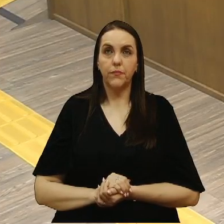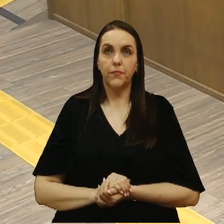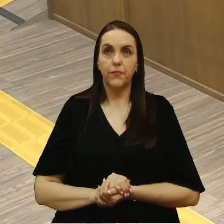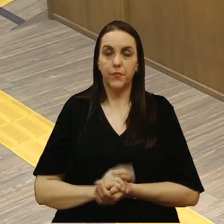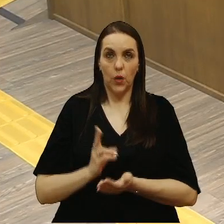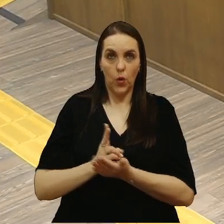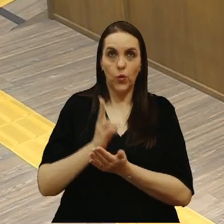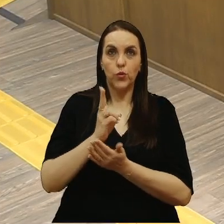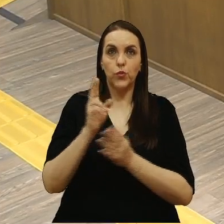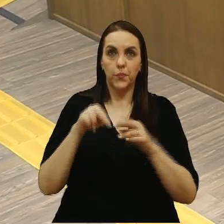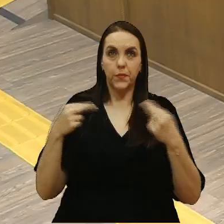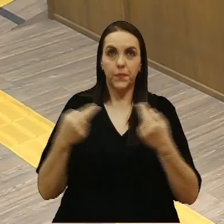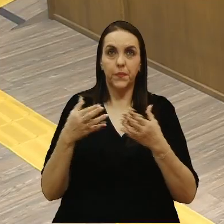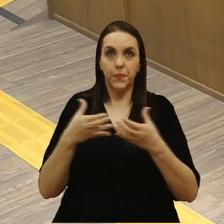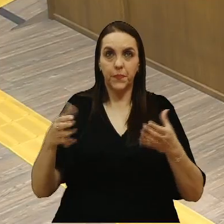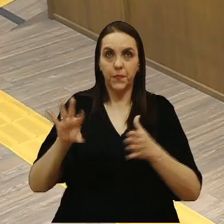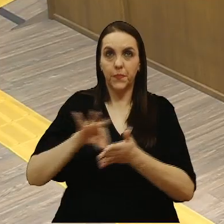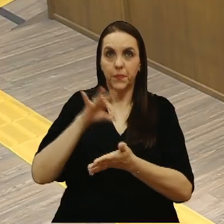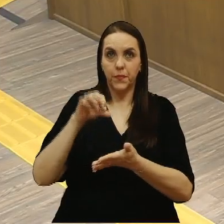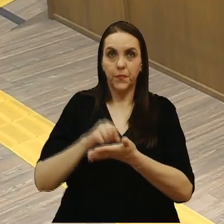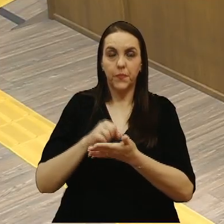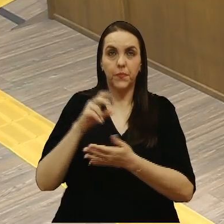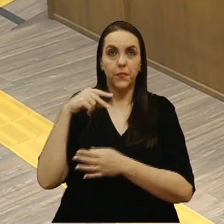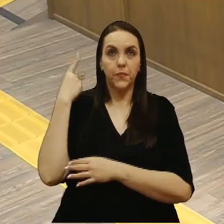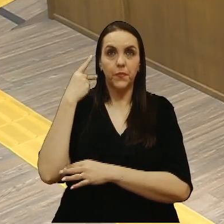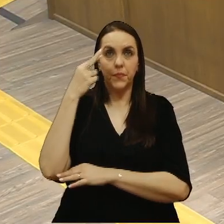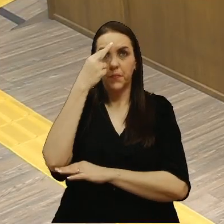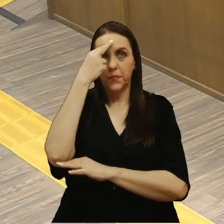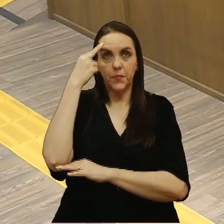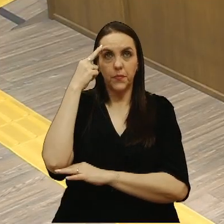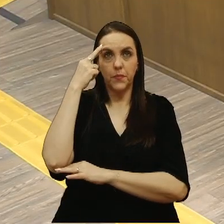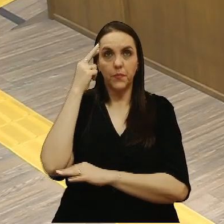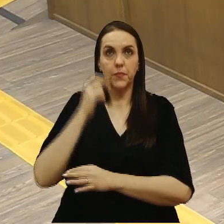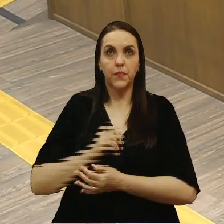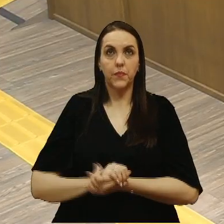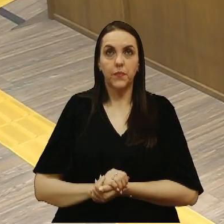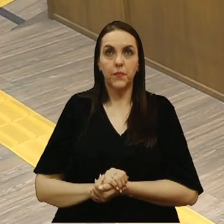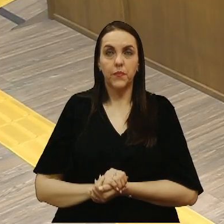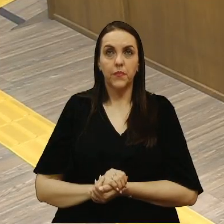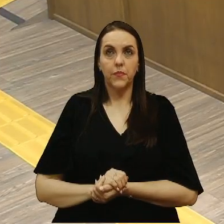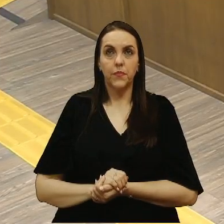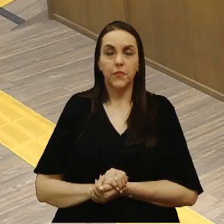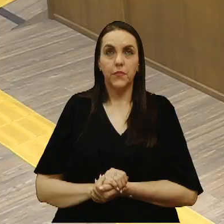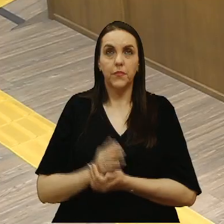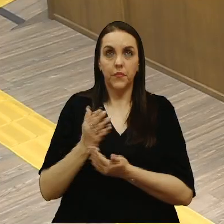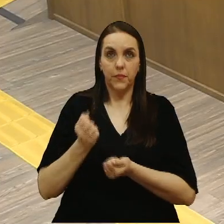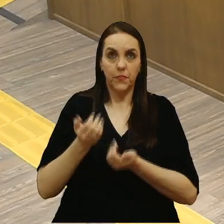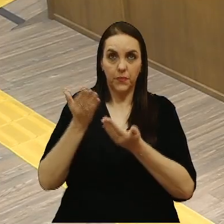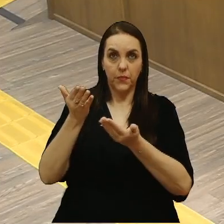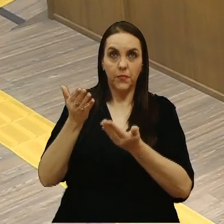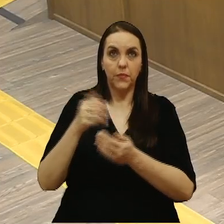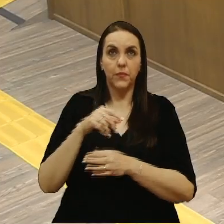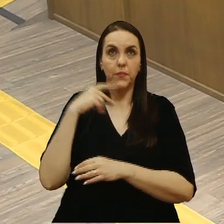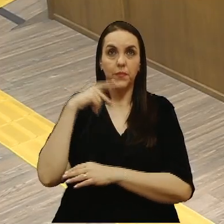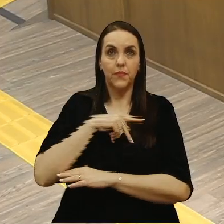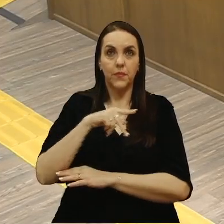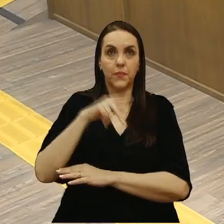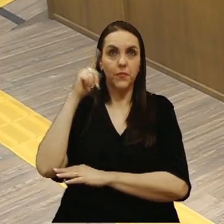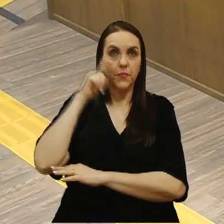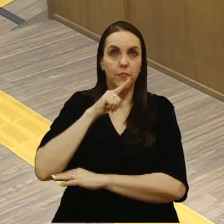Seguimos no grande expediente, escrito o vereador Rafael Bueno. Passa o meu expediente ao Lucas Carinhato,